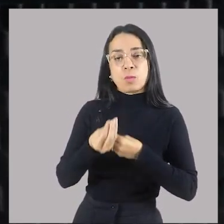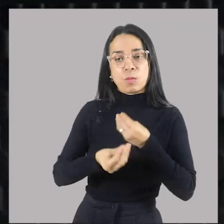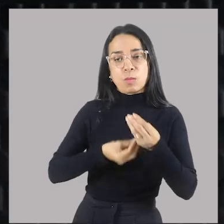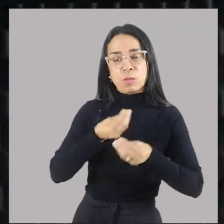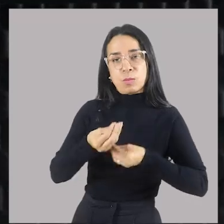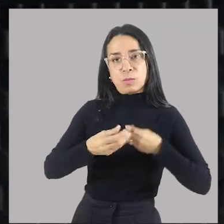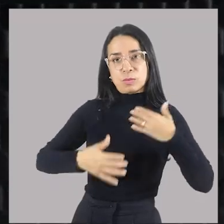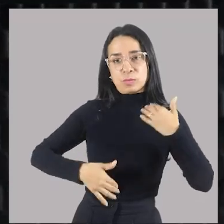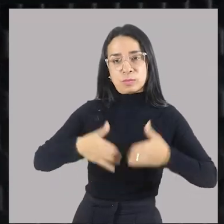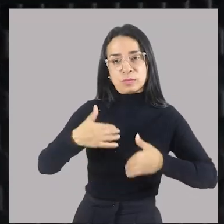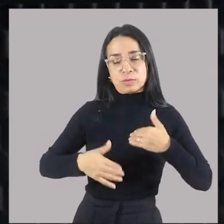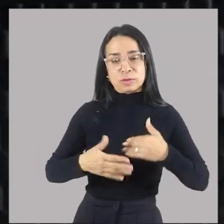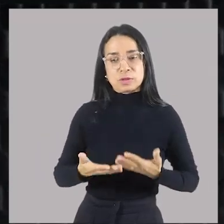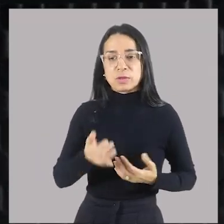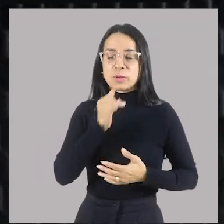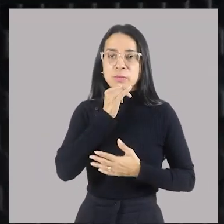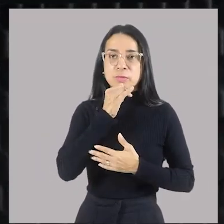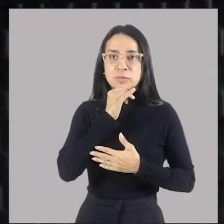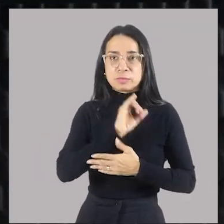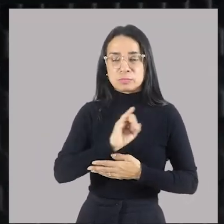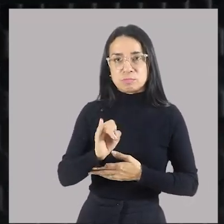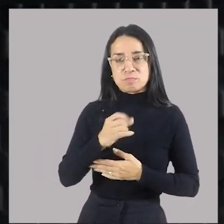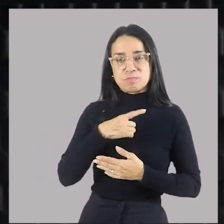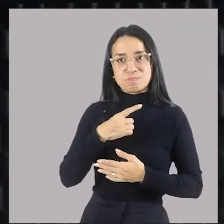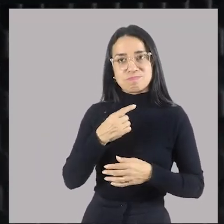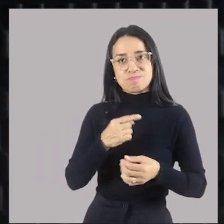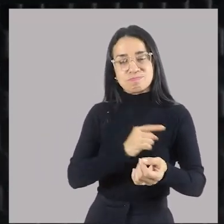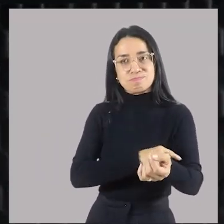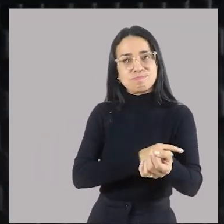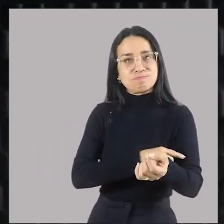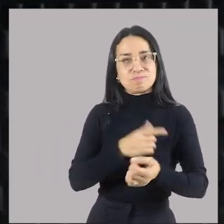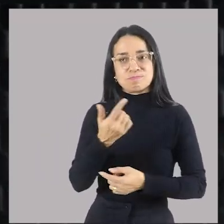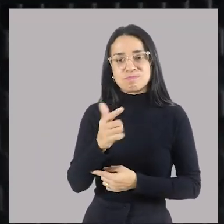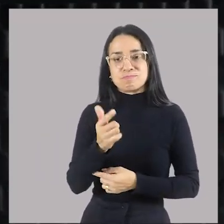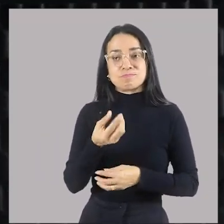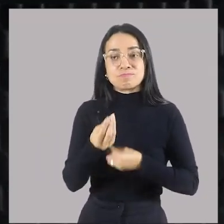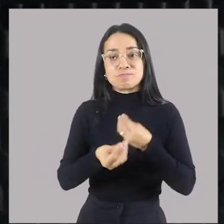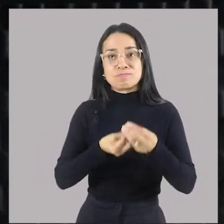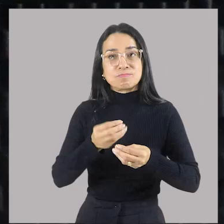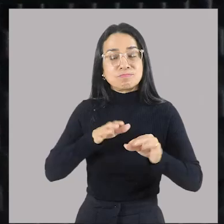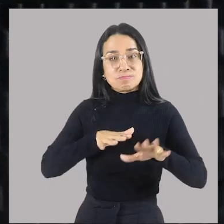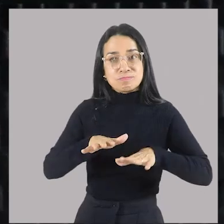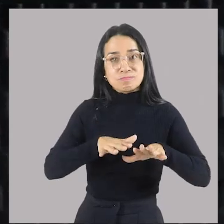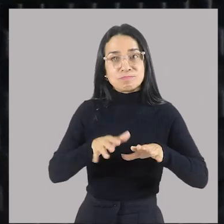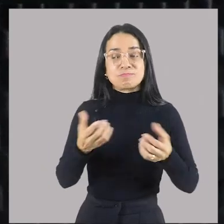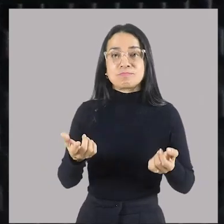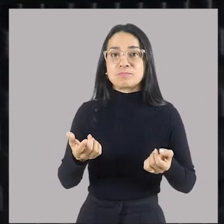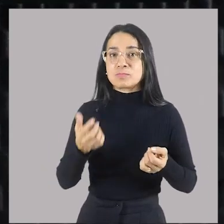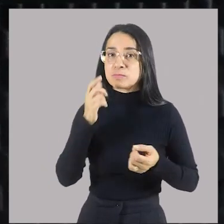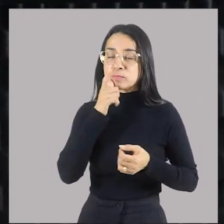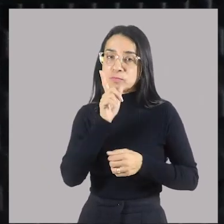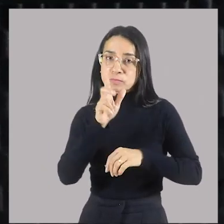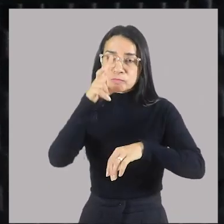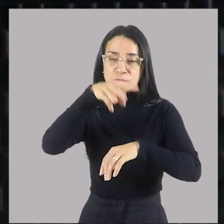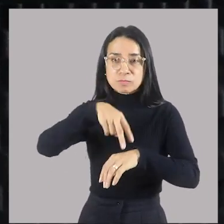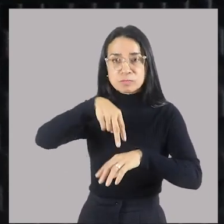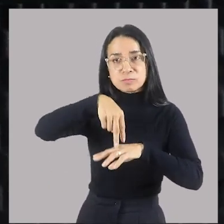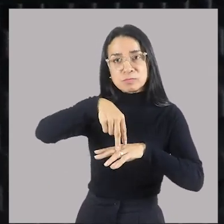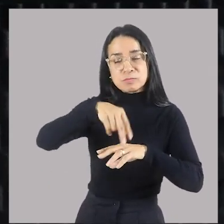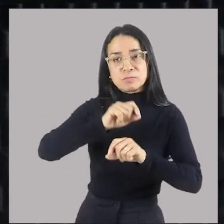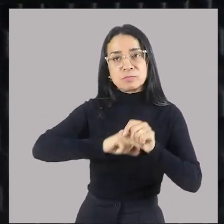ativas, eu não conseguiria estar em pé aqui conversando com vocês. Então, isso se deve à nossa musculatura esquelética,